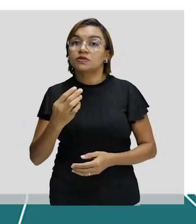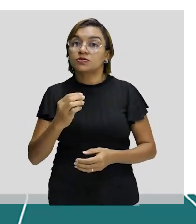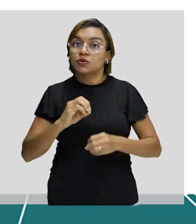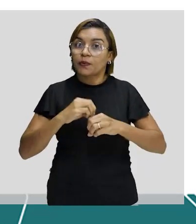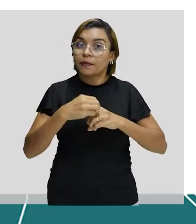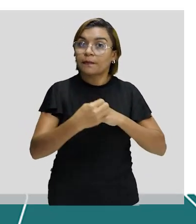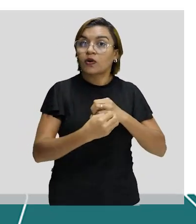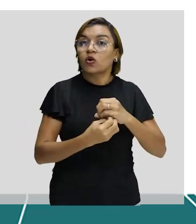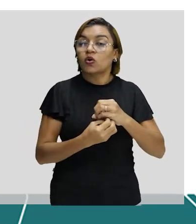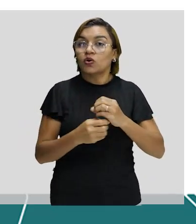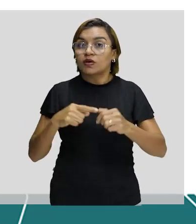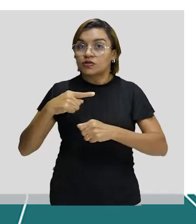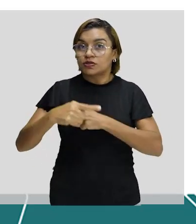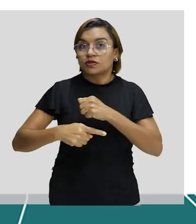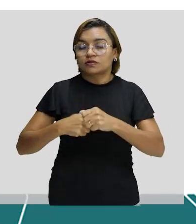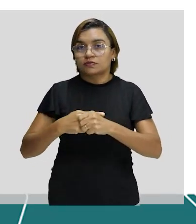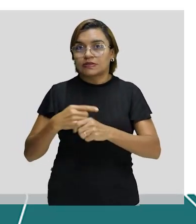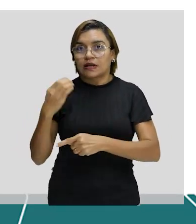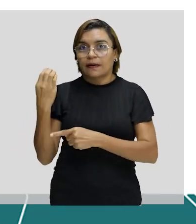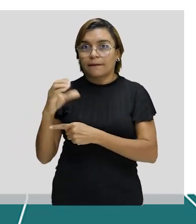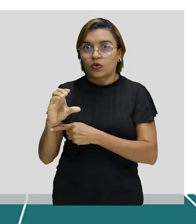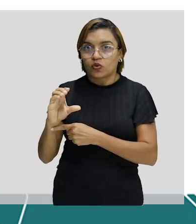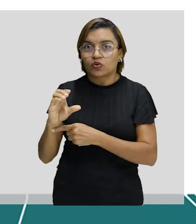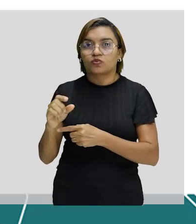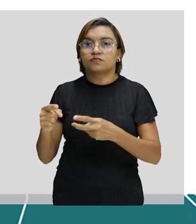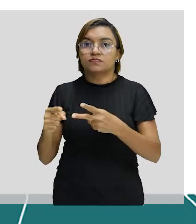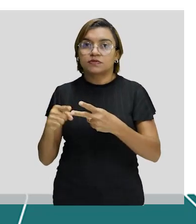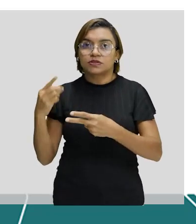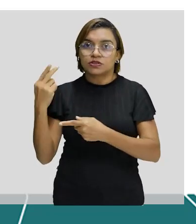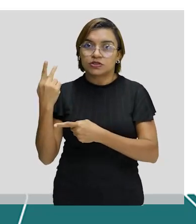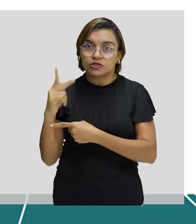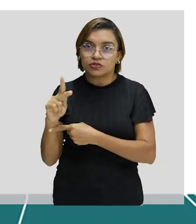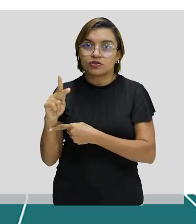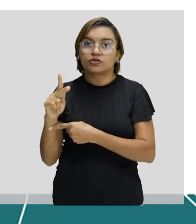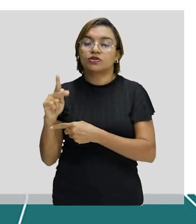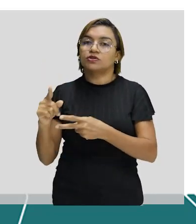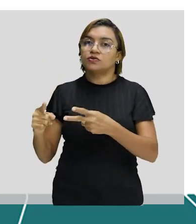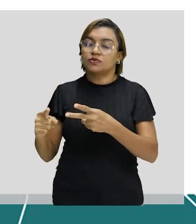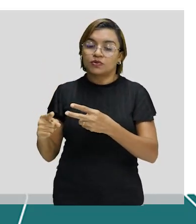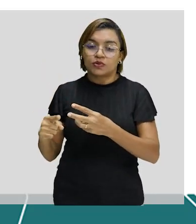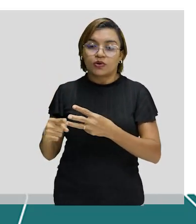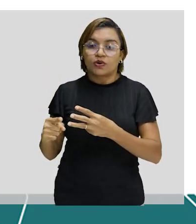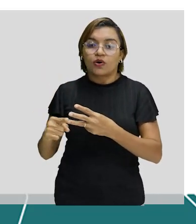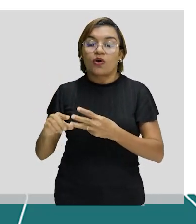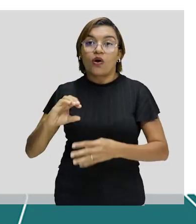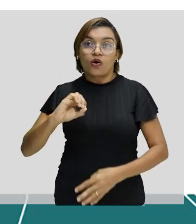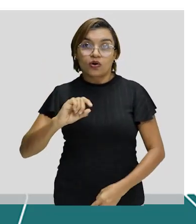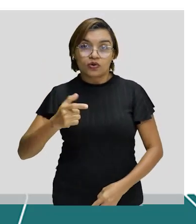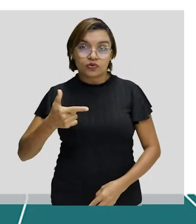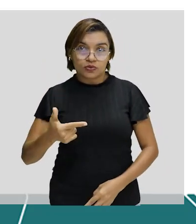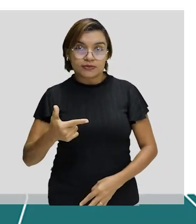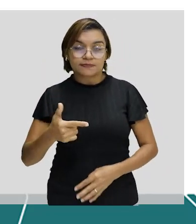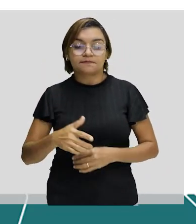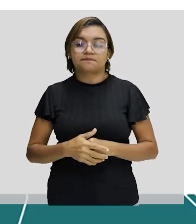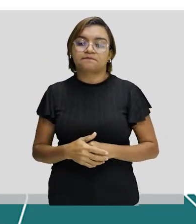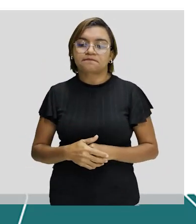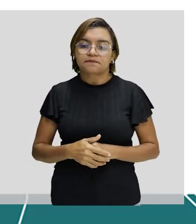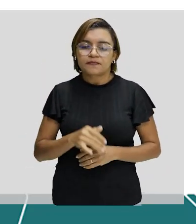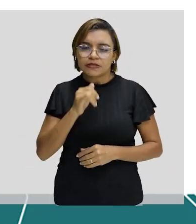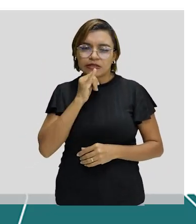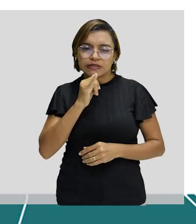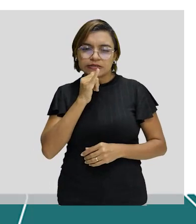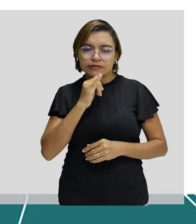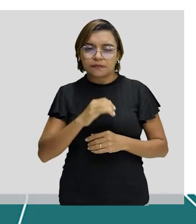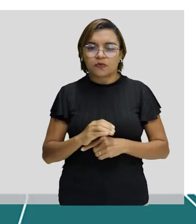mols de átomos para o carbono, para o hidrogênio e para o oxigênio, certo? Ó, o